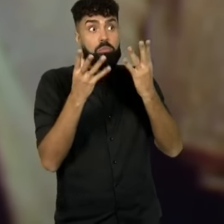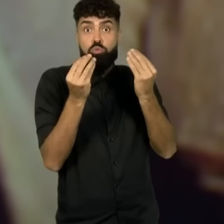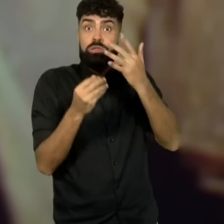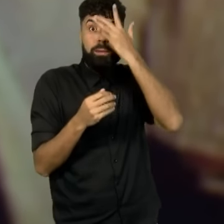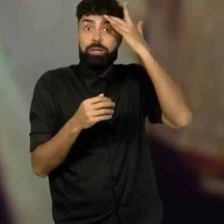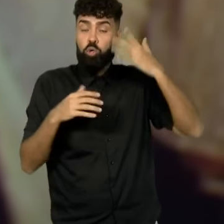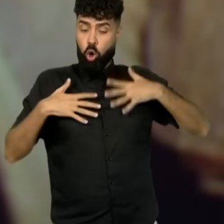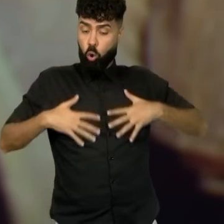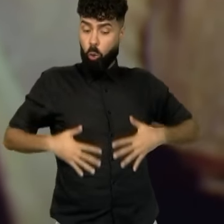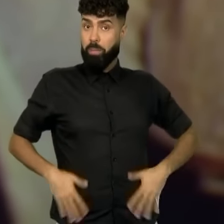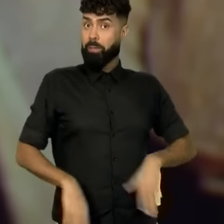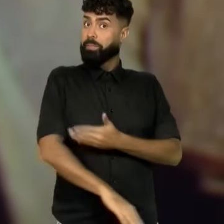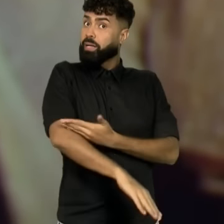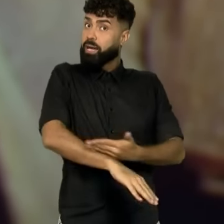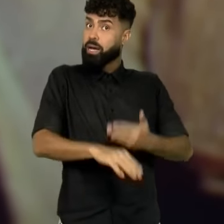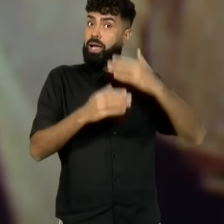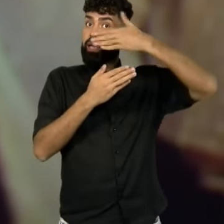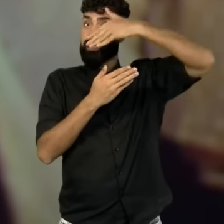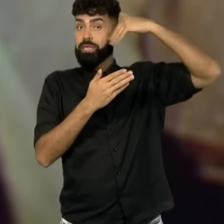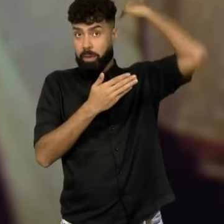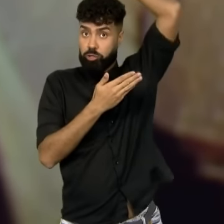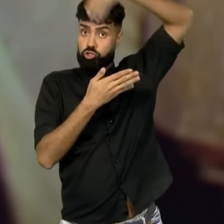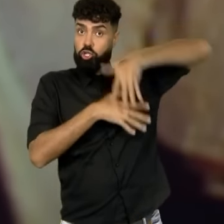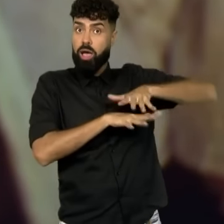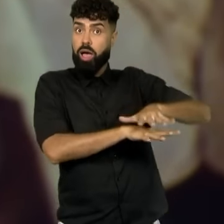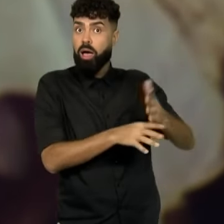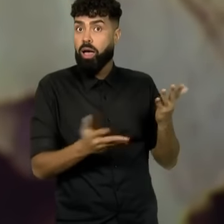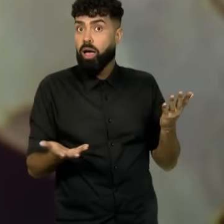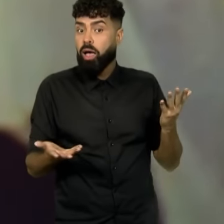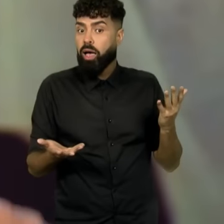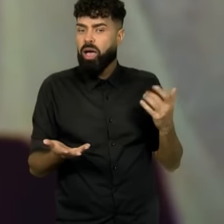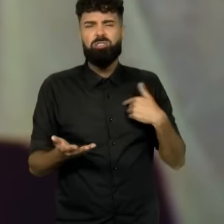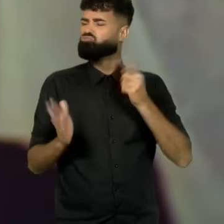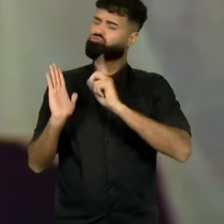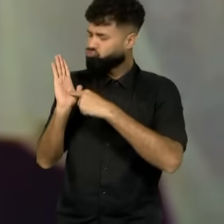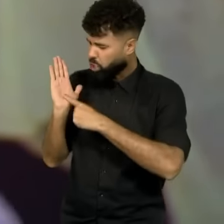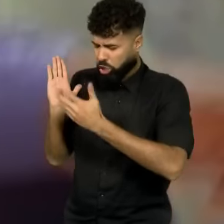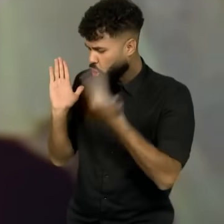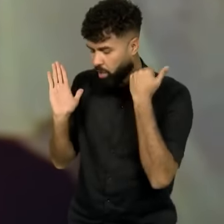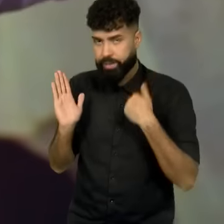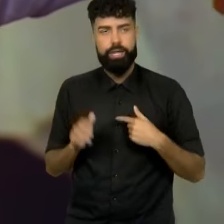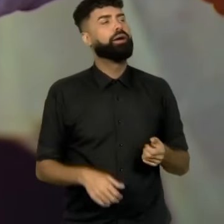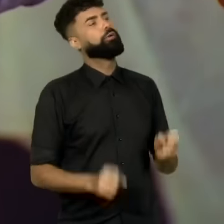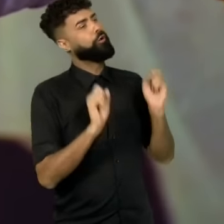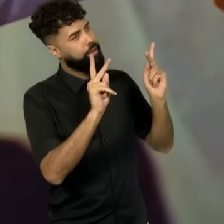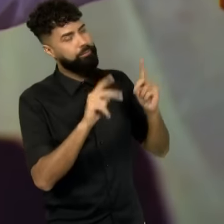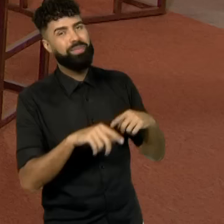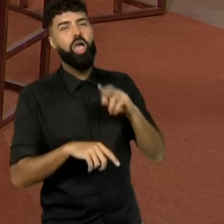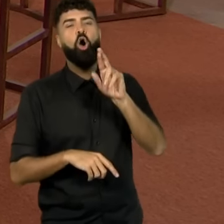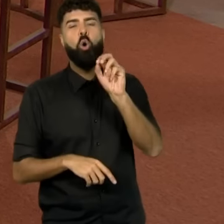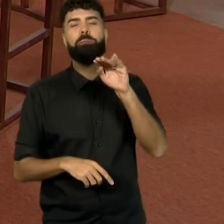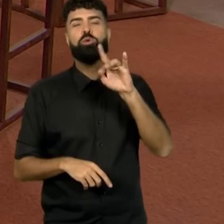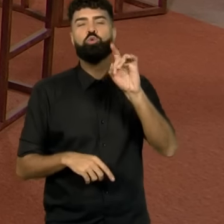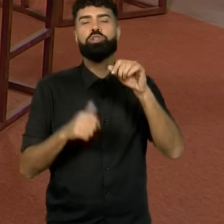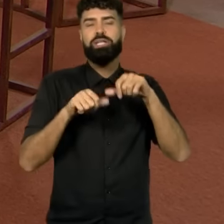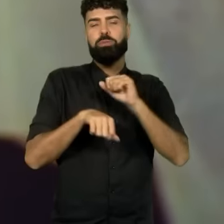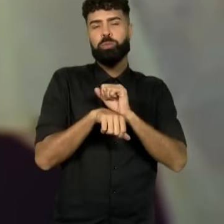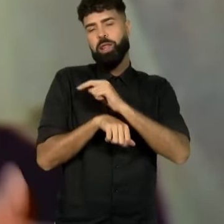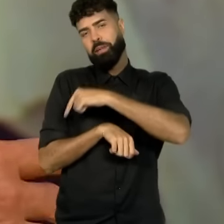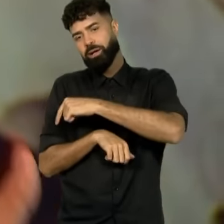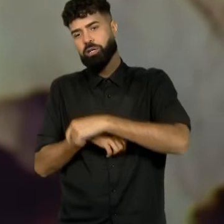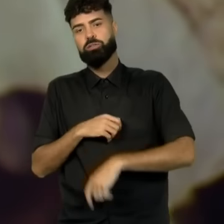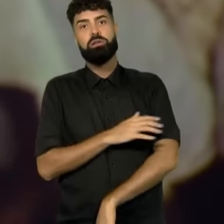pessoal de vestido de roupa branca. Assim, não, tem que tirar. Aí eu cheguei e falei assim, oh, tá legal. Aí o Romildo estava me esperando lá embaixo, no castelo. E aí,